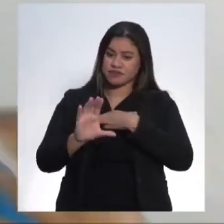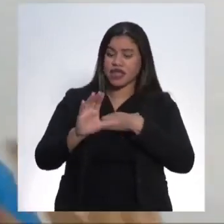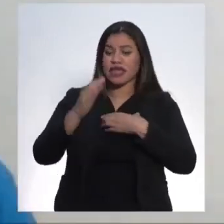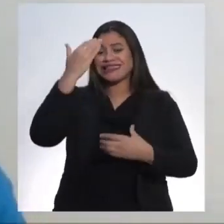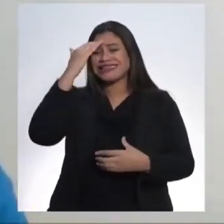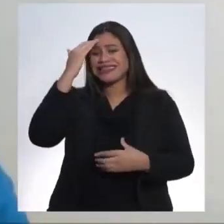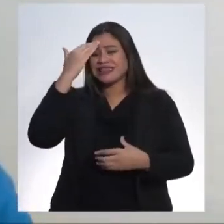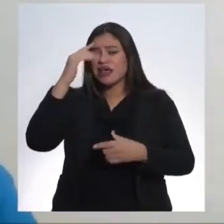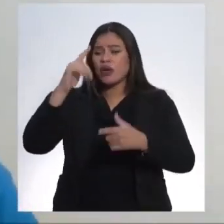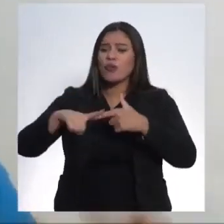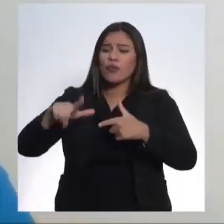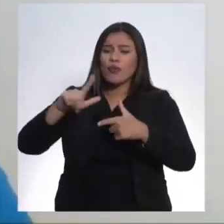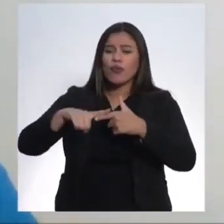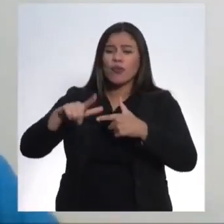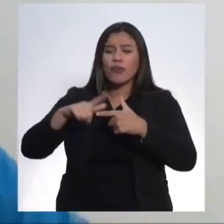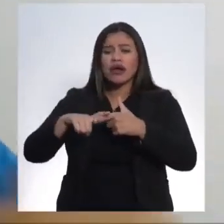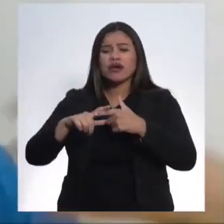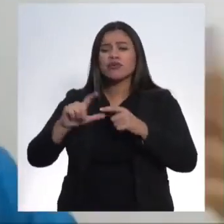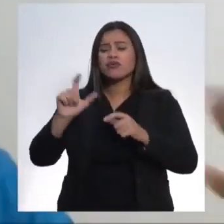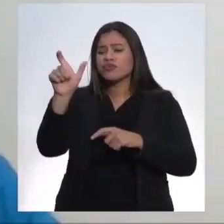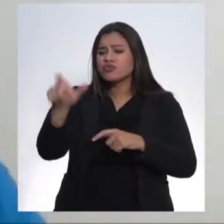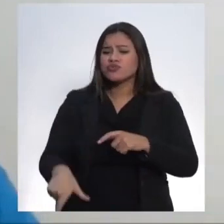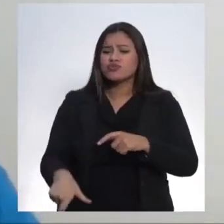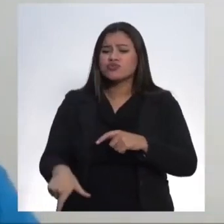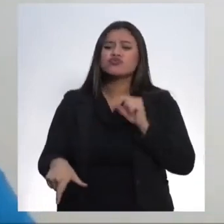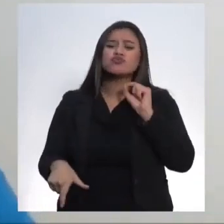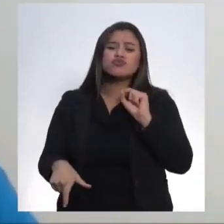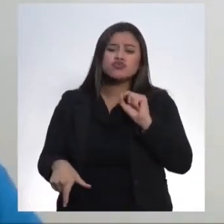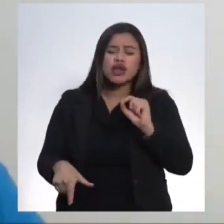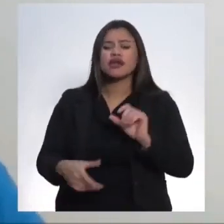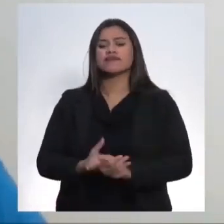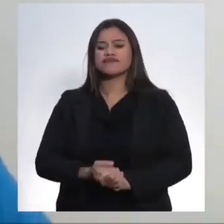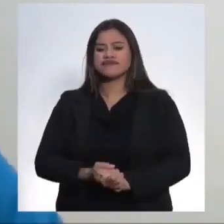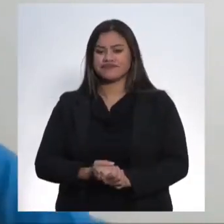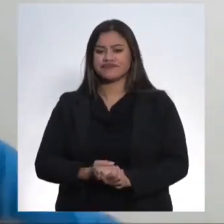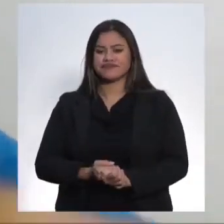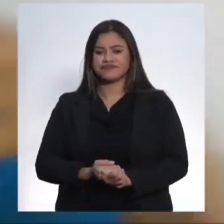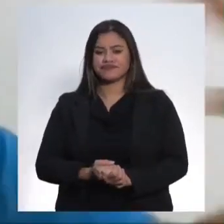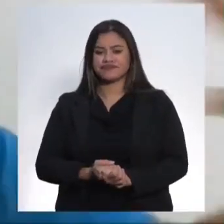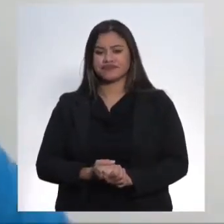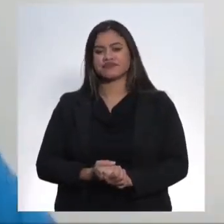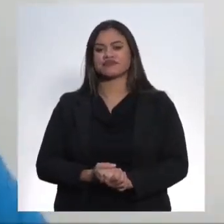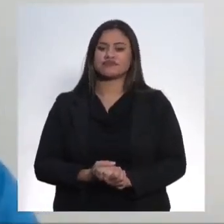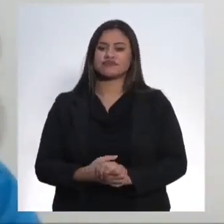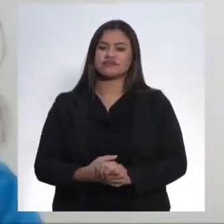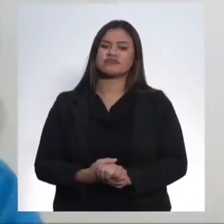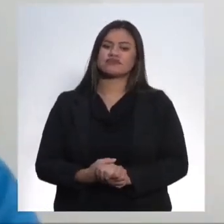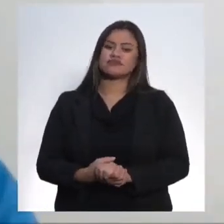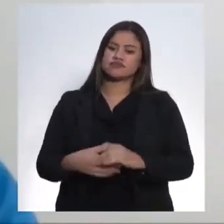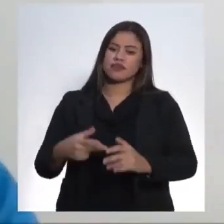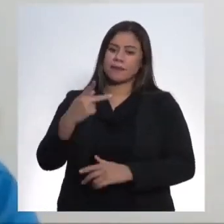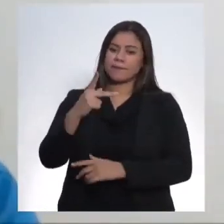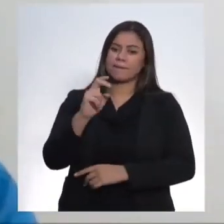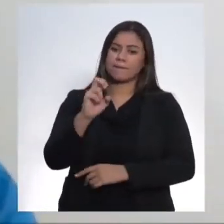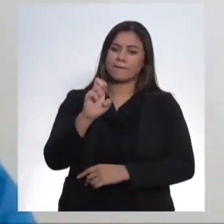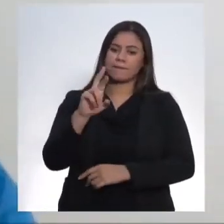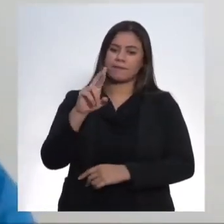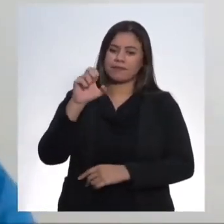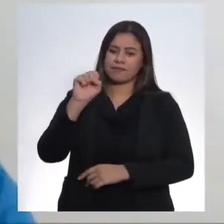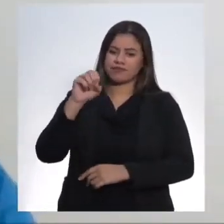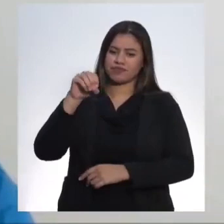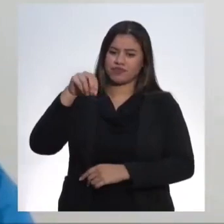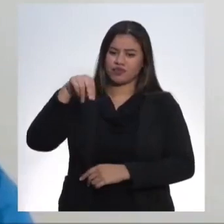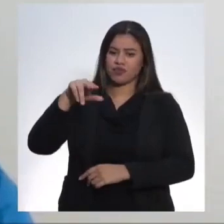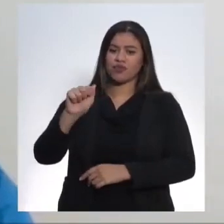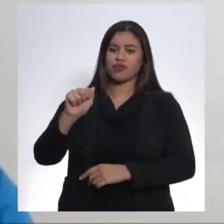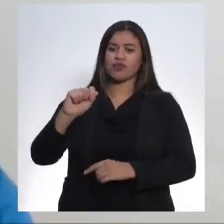os problemas de uma persona ou de uma pessoa, né? A persona seria um grupo, né? Pensando aí em grupo, mas hoje a gente